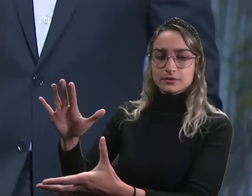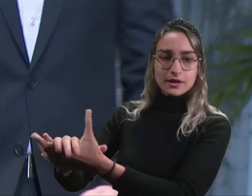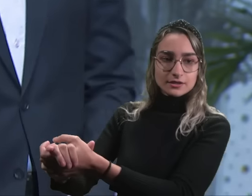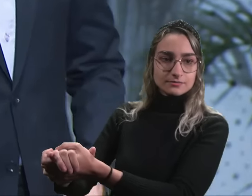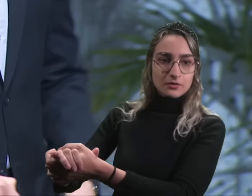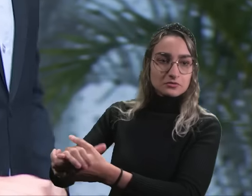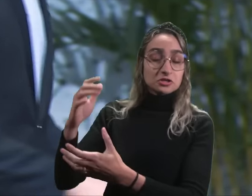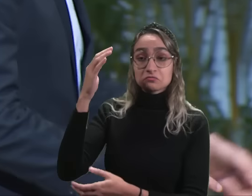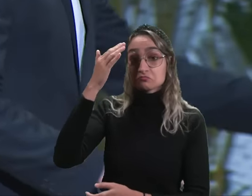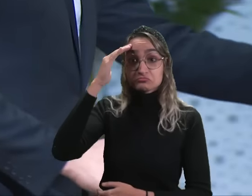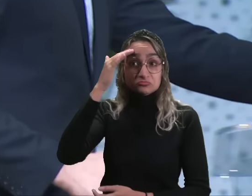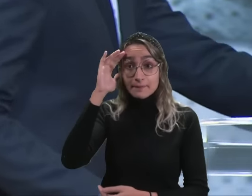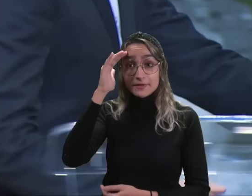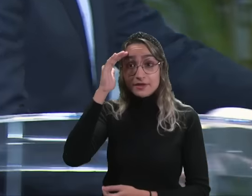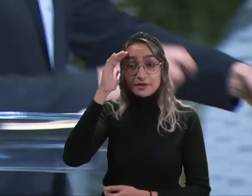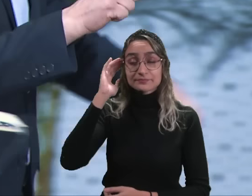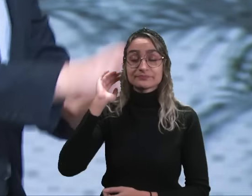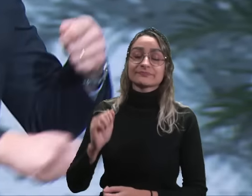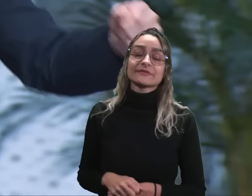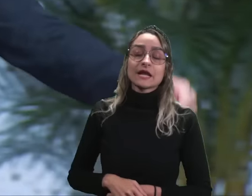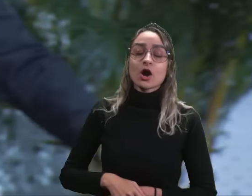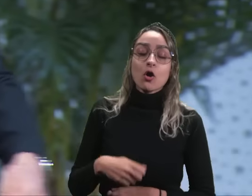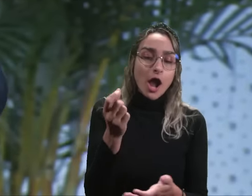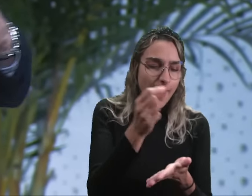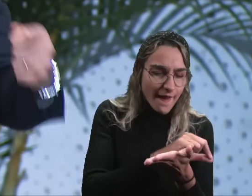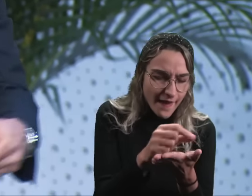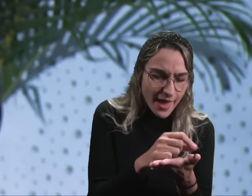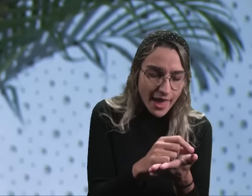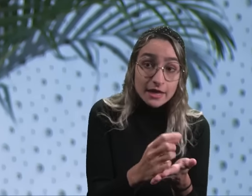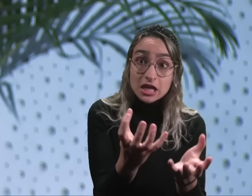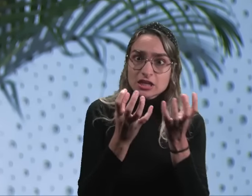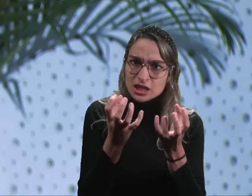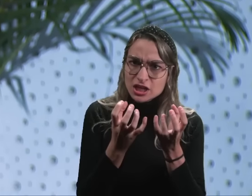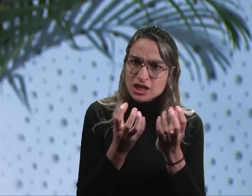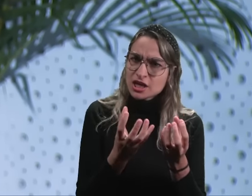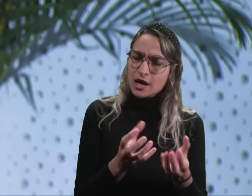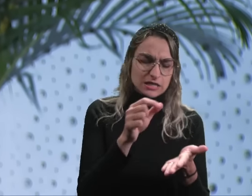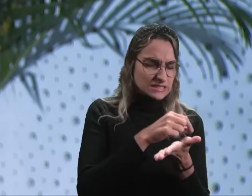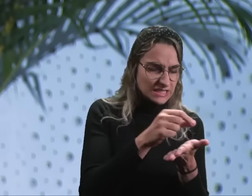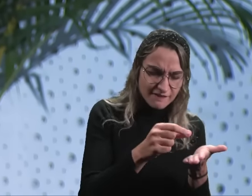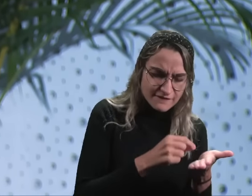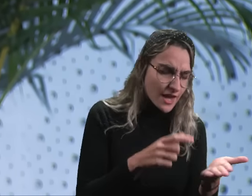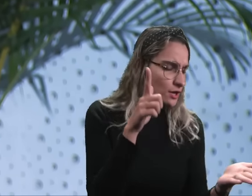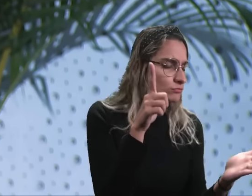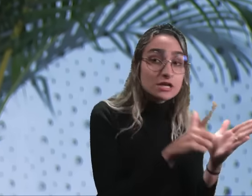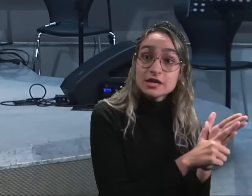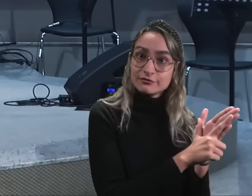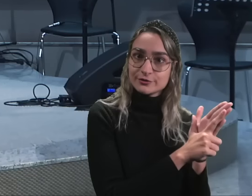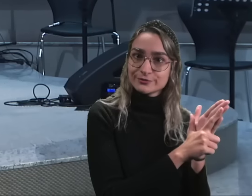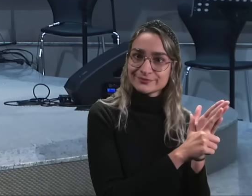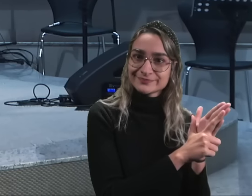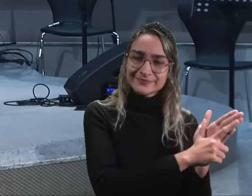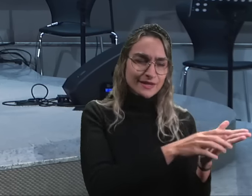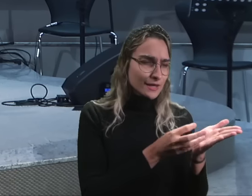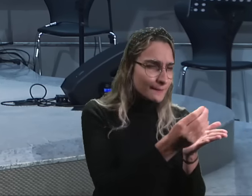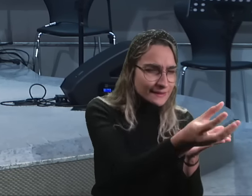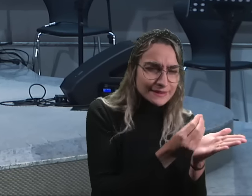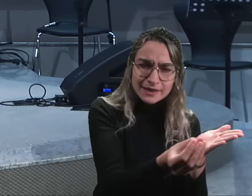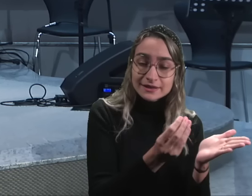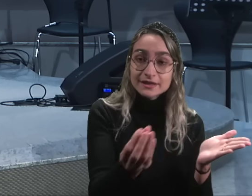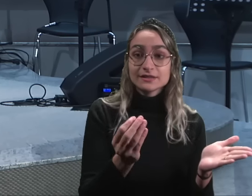aí ele foi lá na gráfica disse olha vou escrever um livro assim assim assim e vou preparar e vou pagar tudo parará parará parará